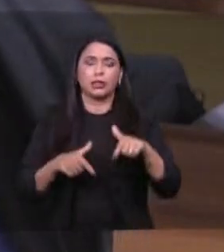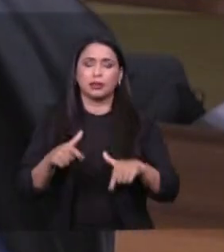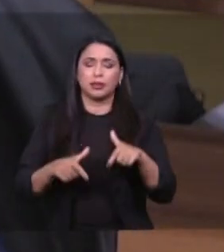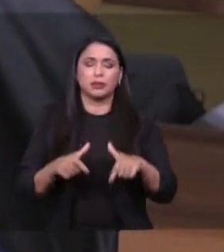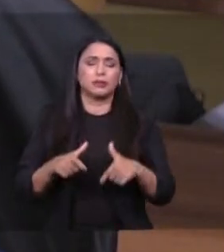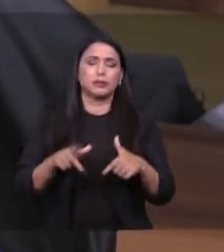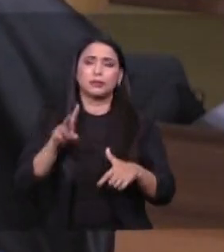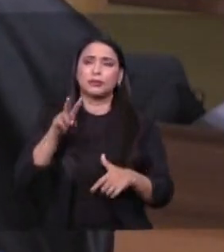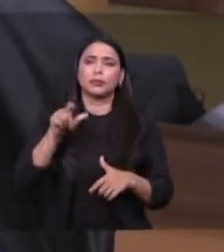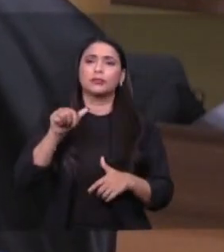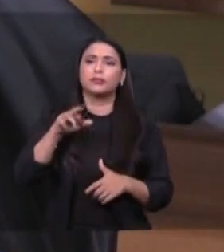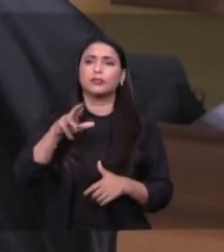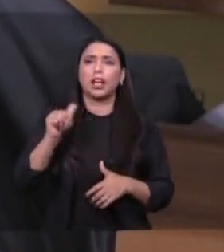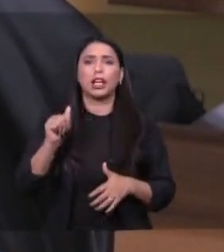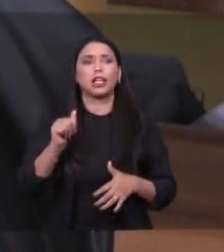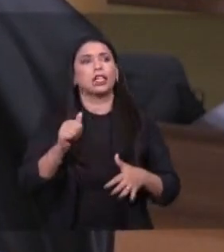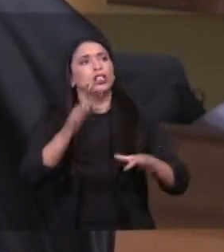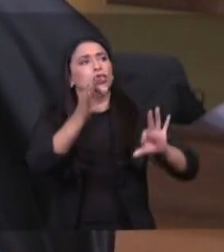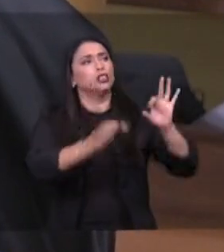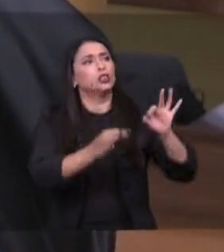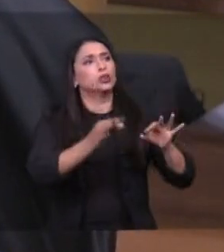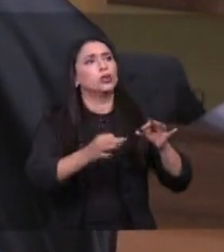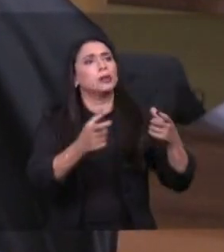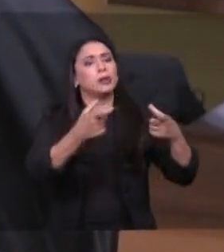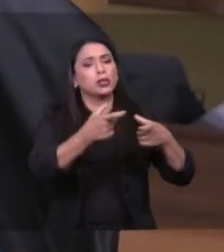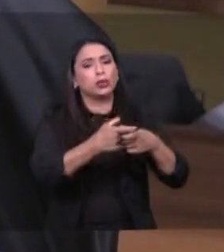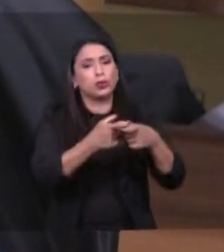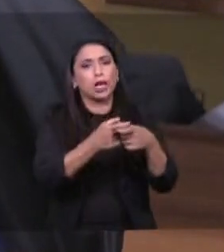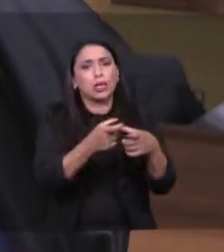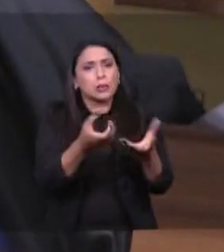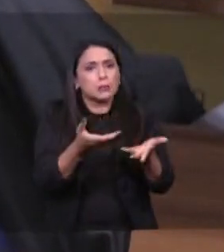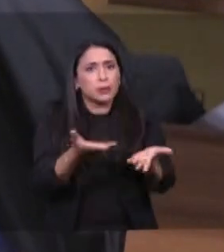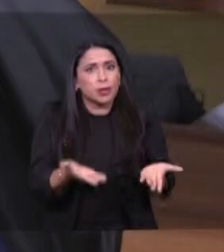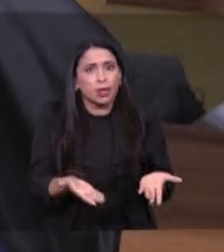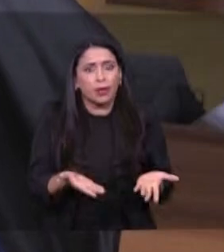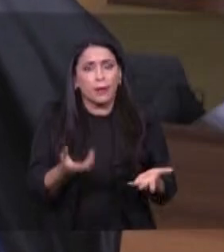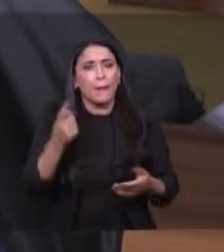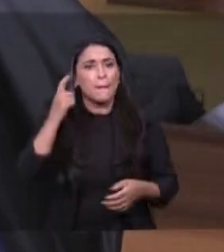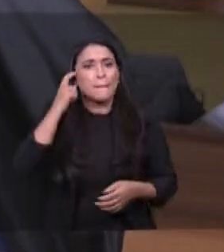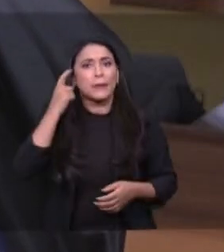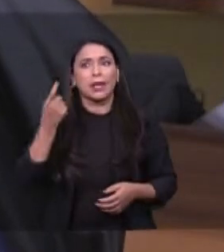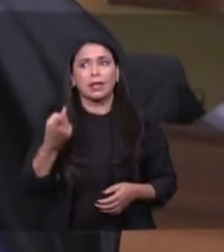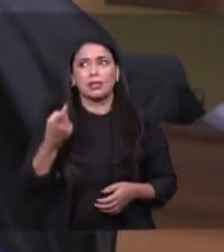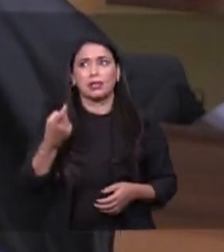únicas de julgamento em comarcas pequenas. Imagina a quantidade